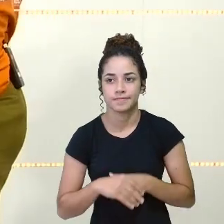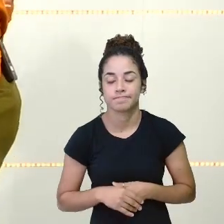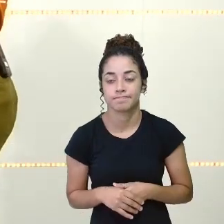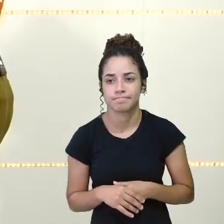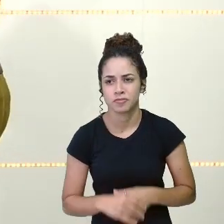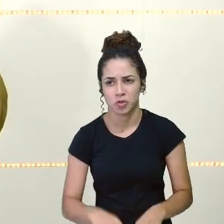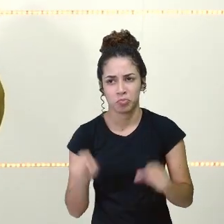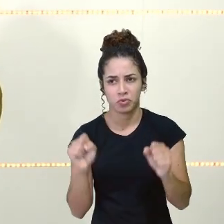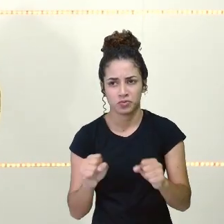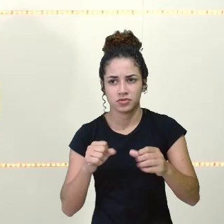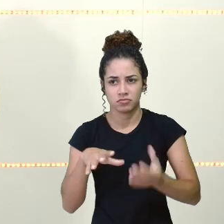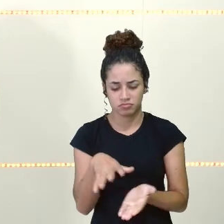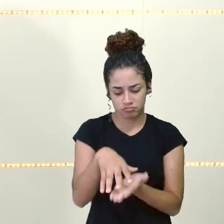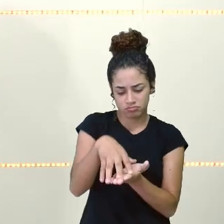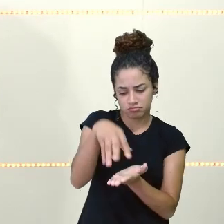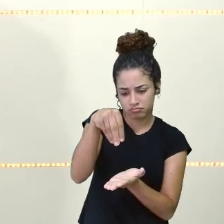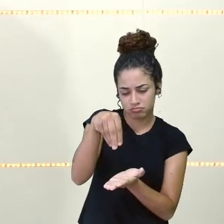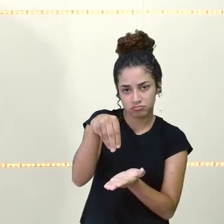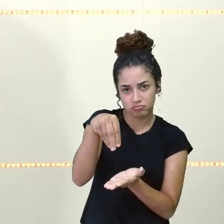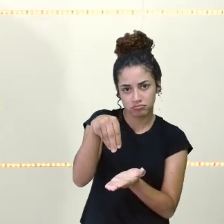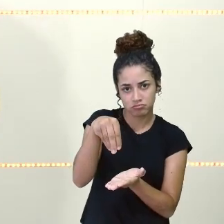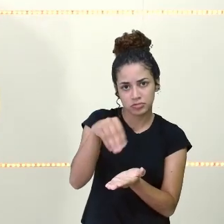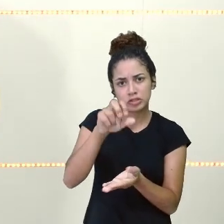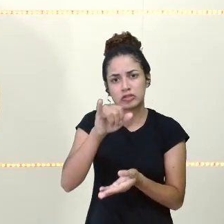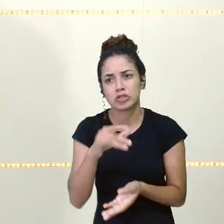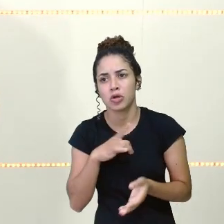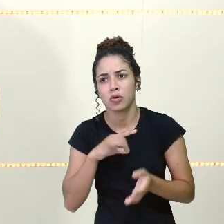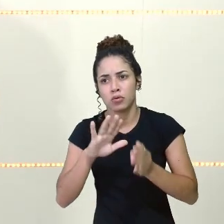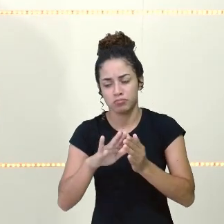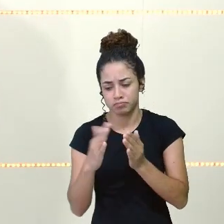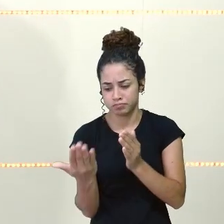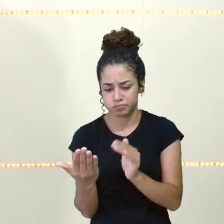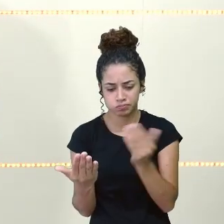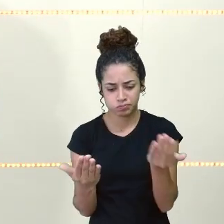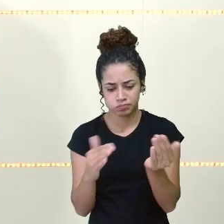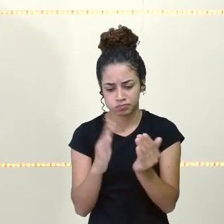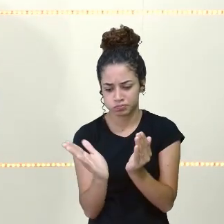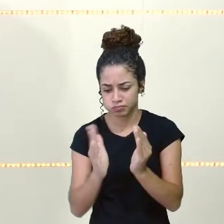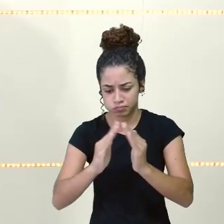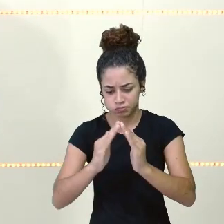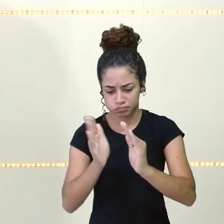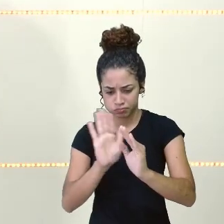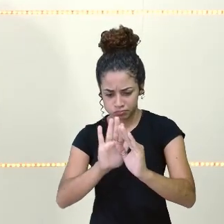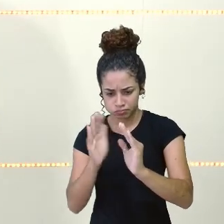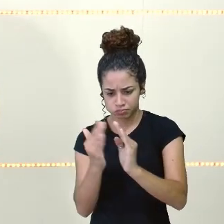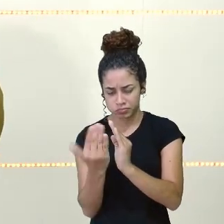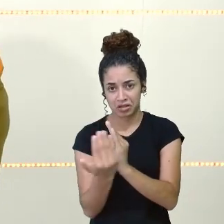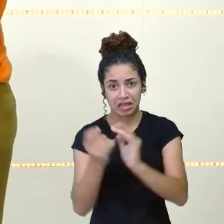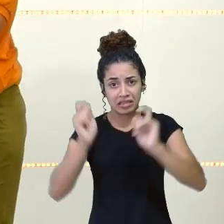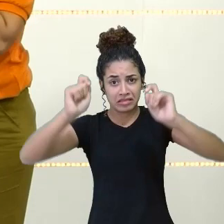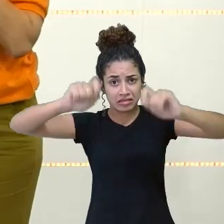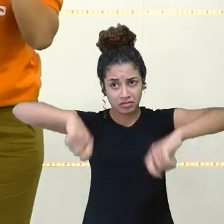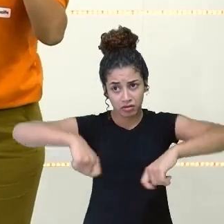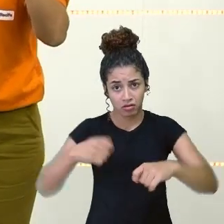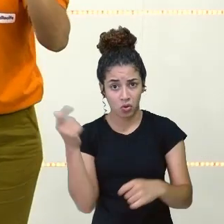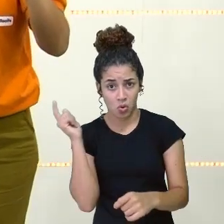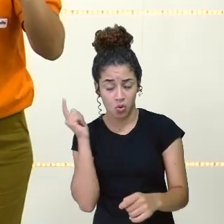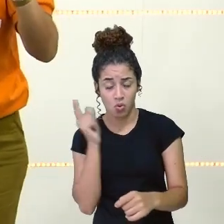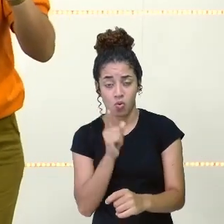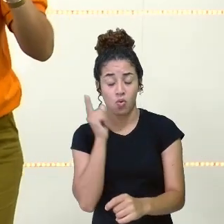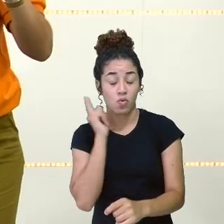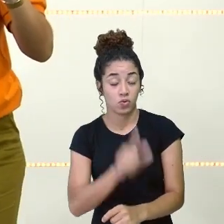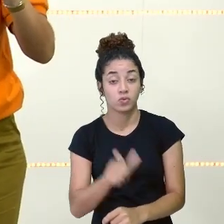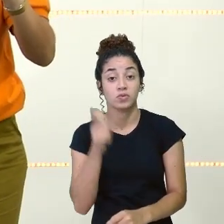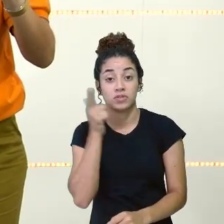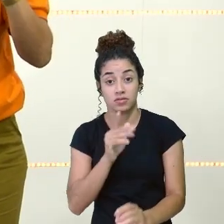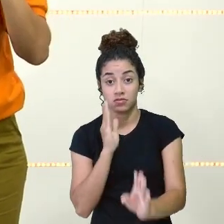ser uma pirâmide. Se eu planificar isso daqui, eu vou encontrar um cilindro? Não. Presta atenção